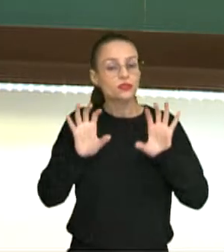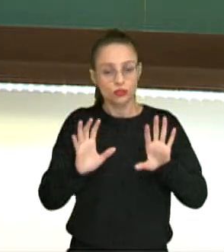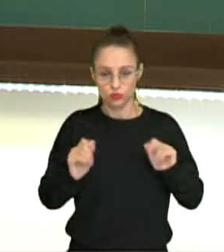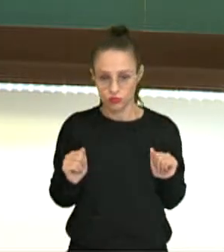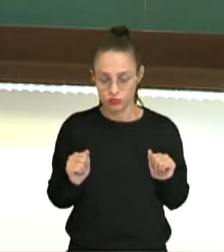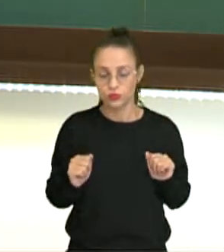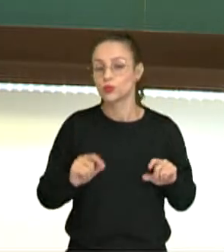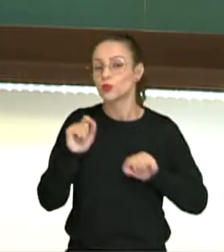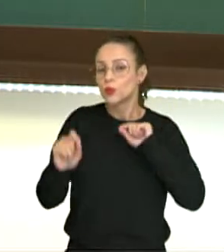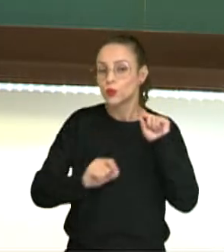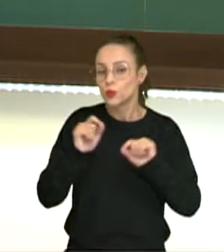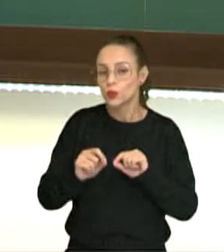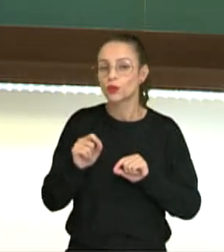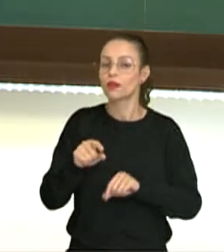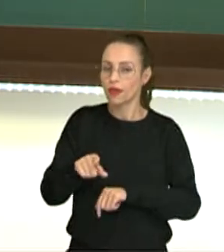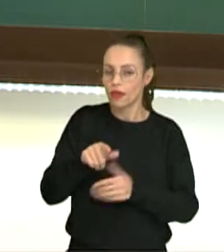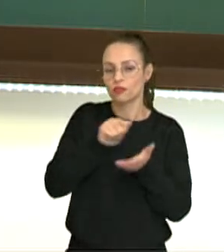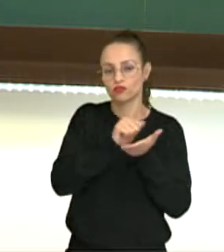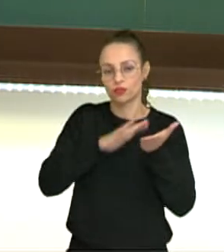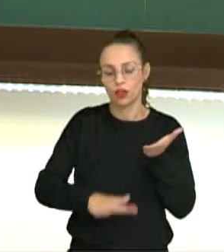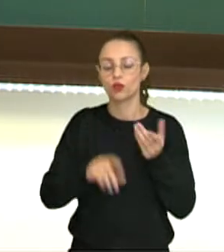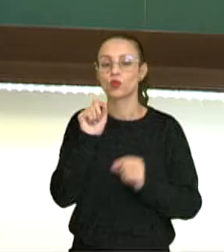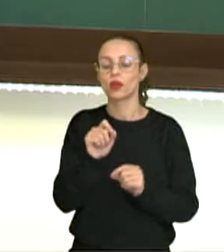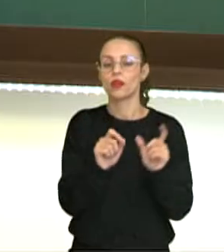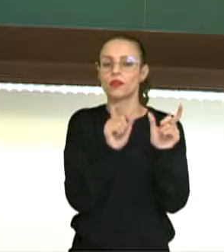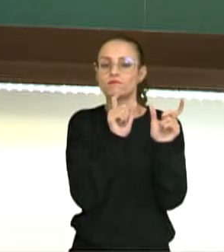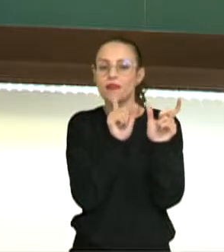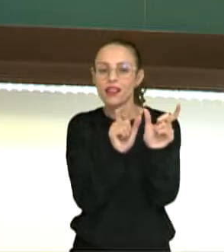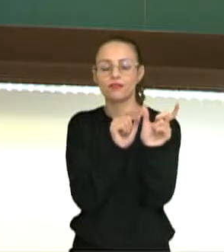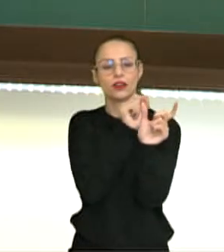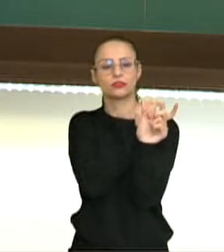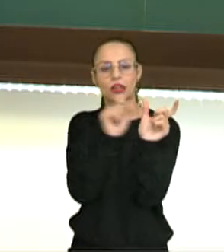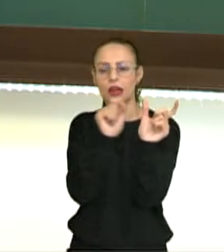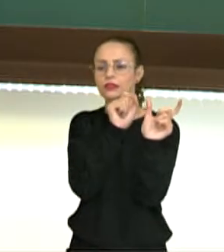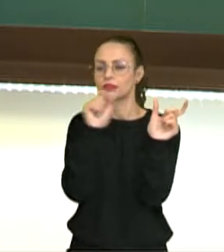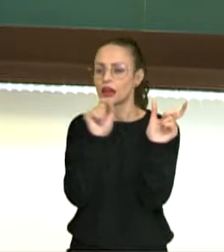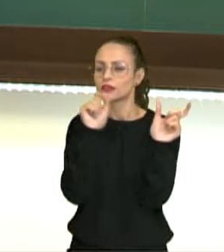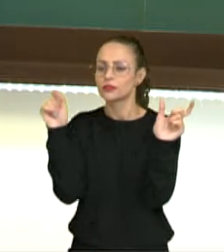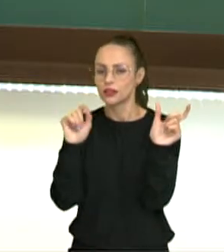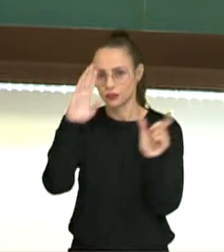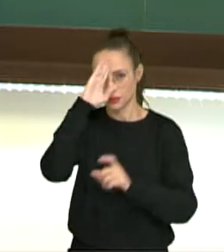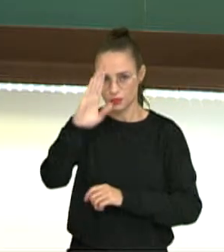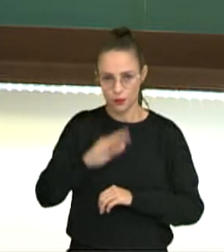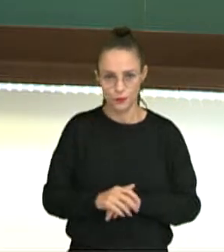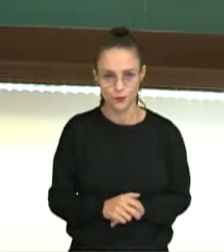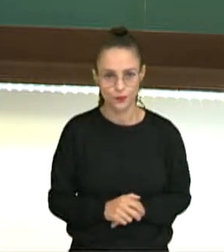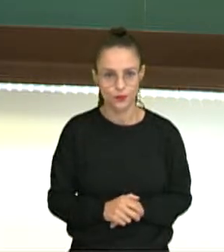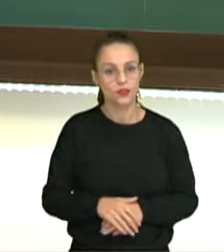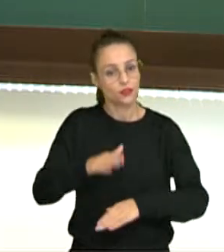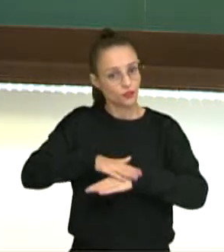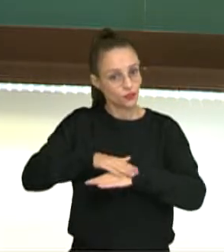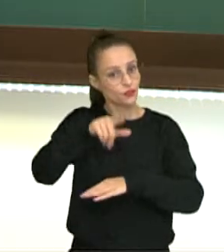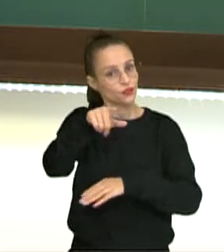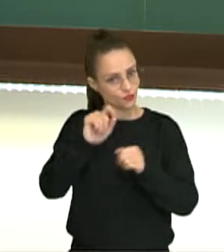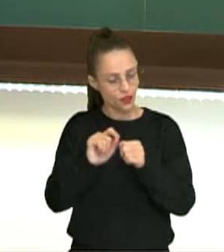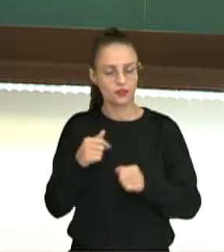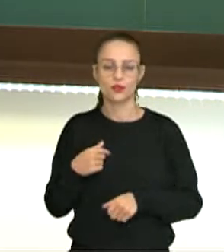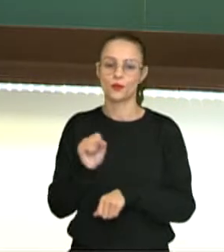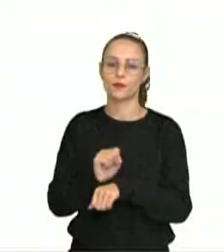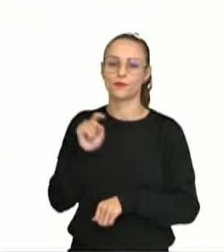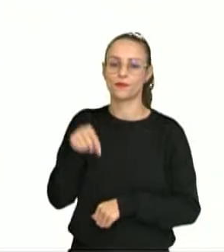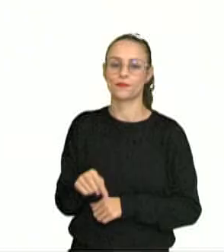quê? Essa tarefa de sublinhar, destacar as palavras-chave. Faz aí, que eu te aguardo